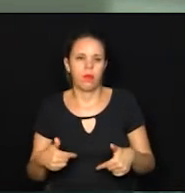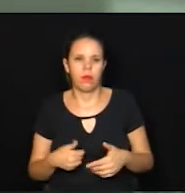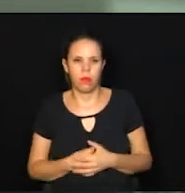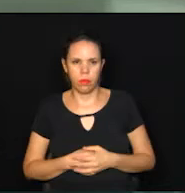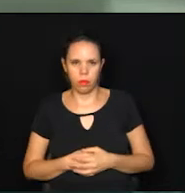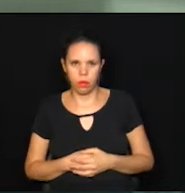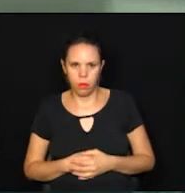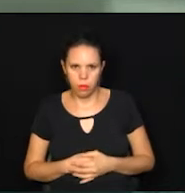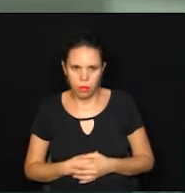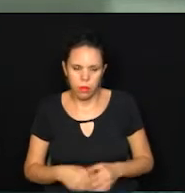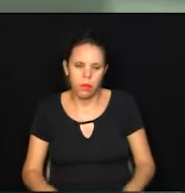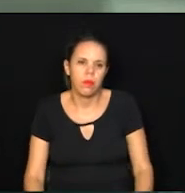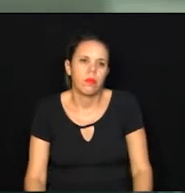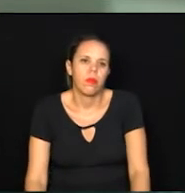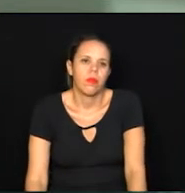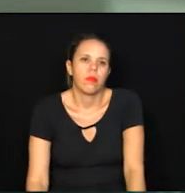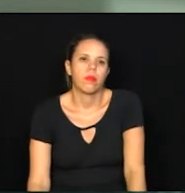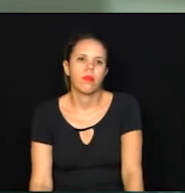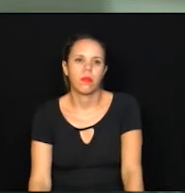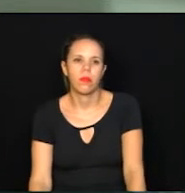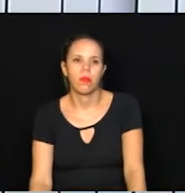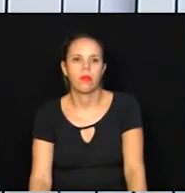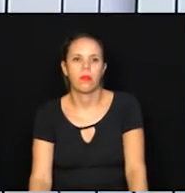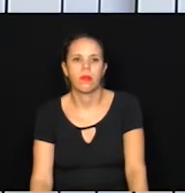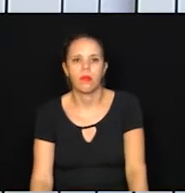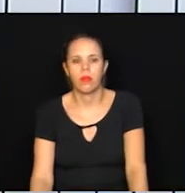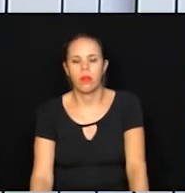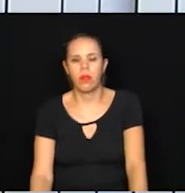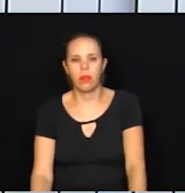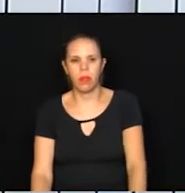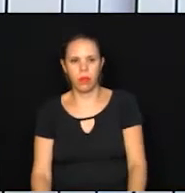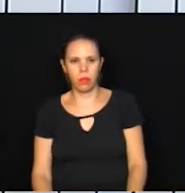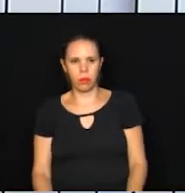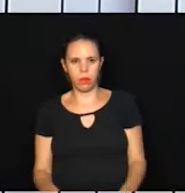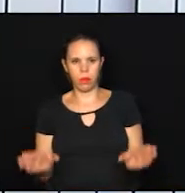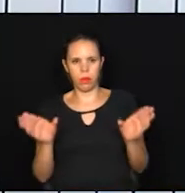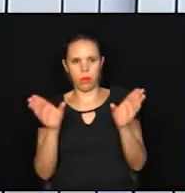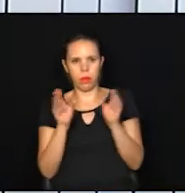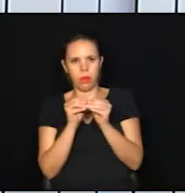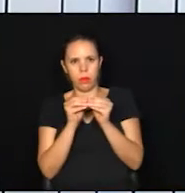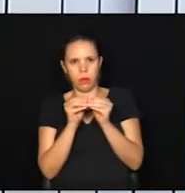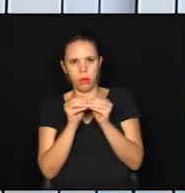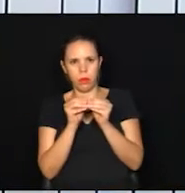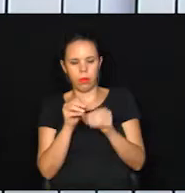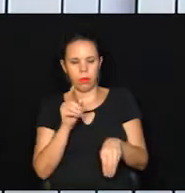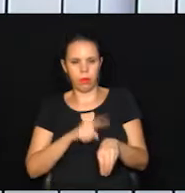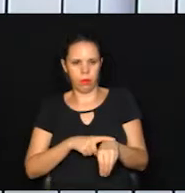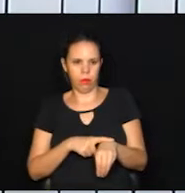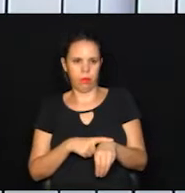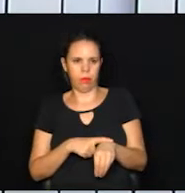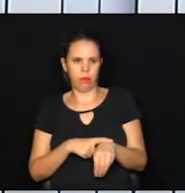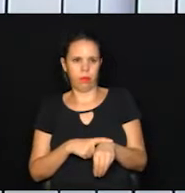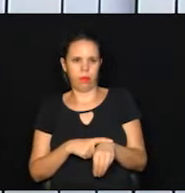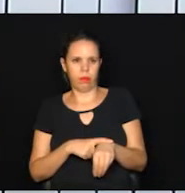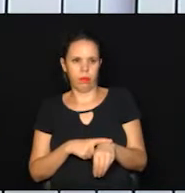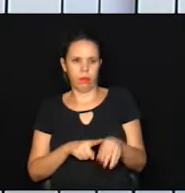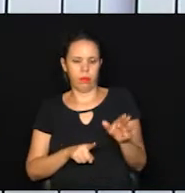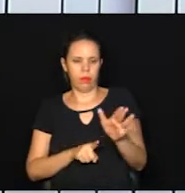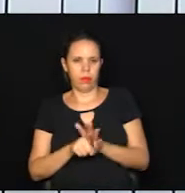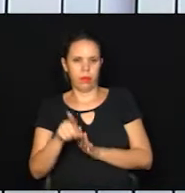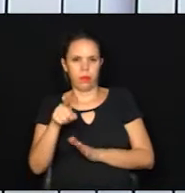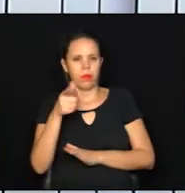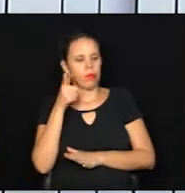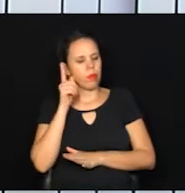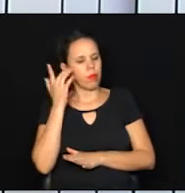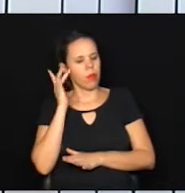atitude. Guilherme, para a gente poder encerrar por conta do nosso tempo, você